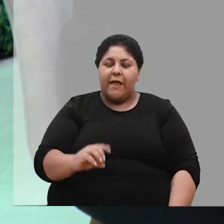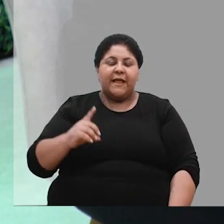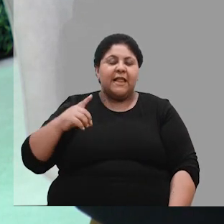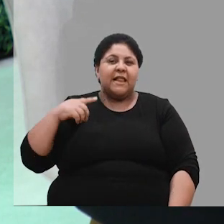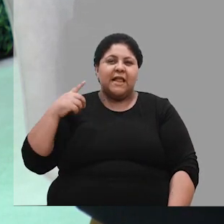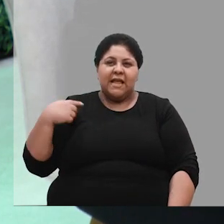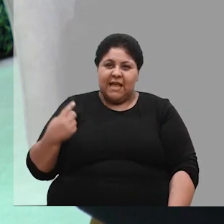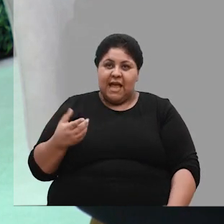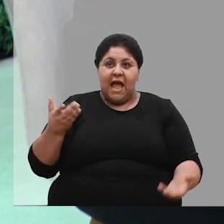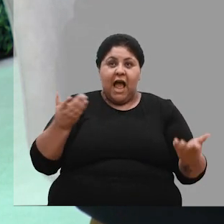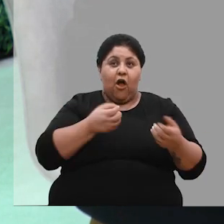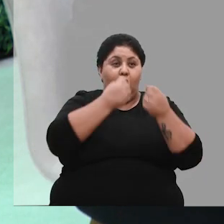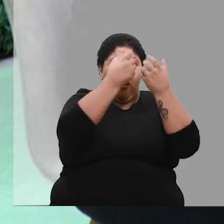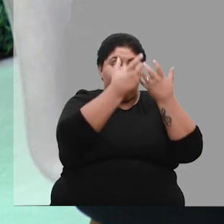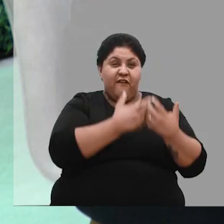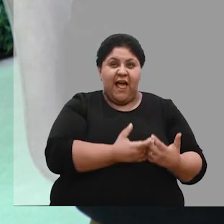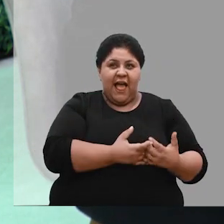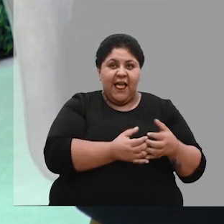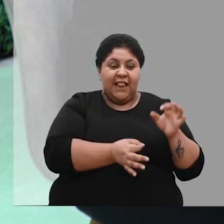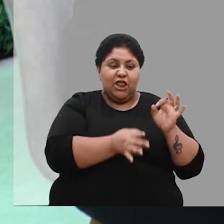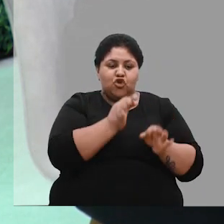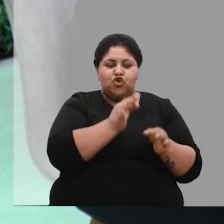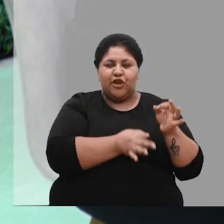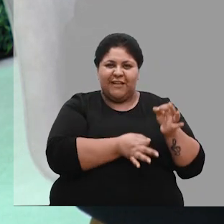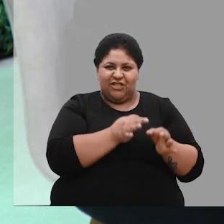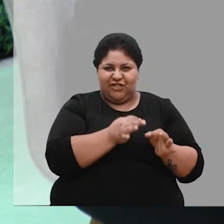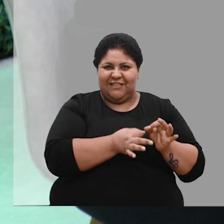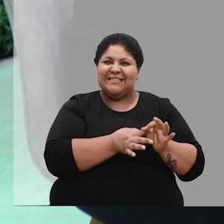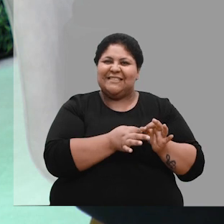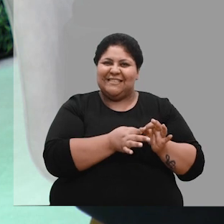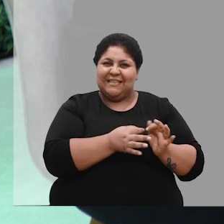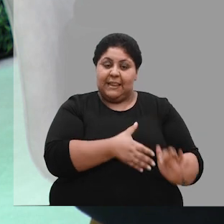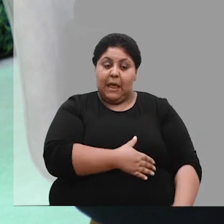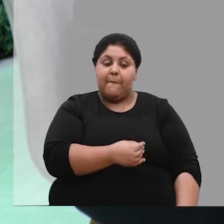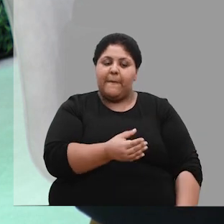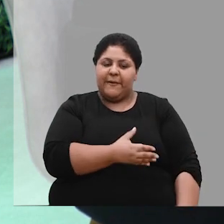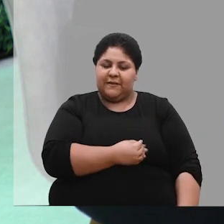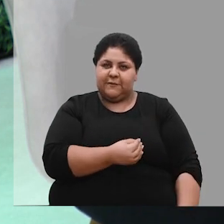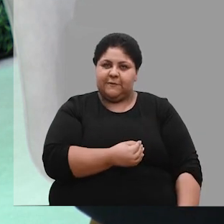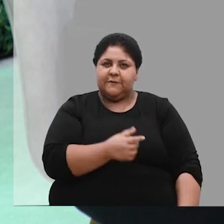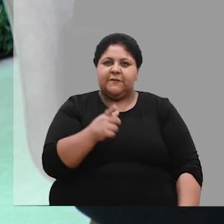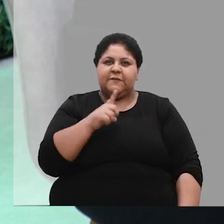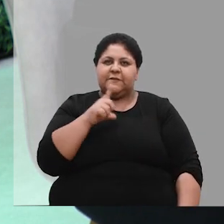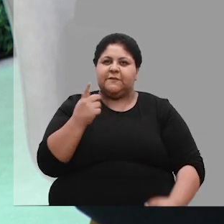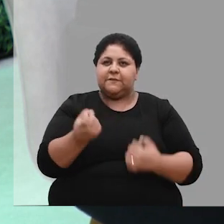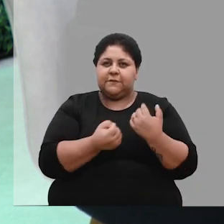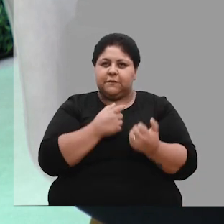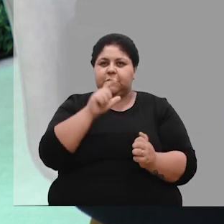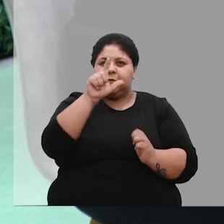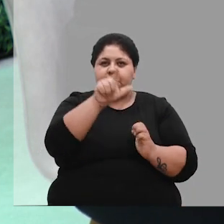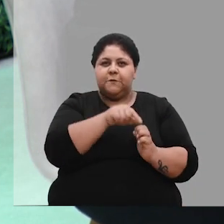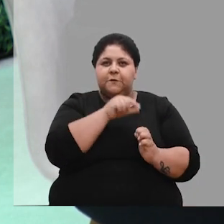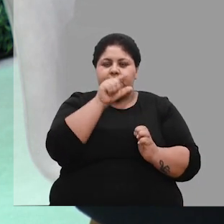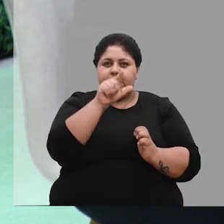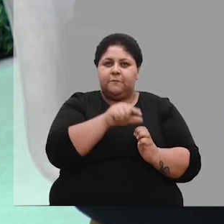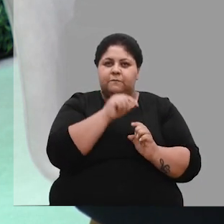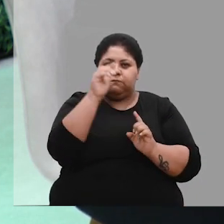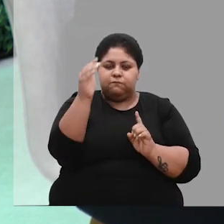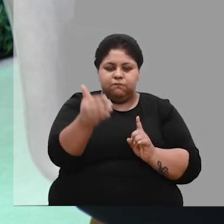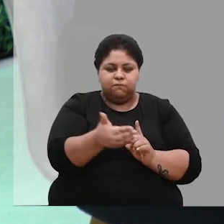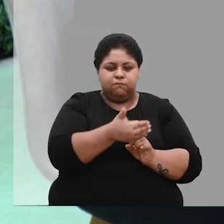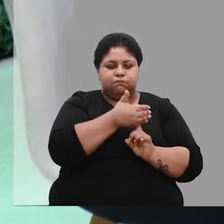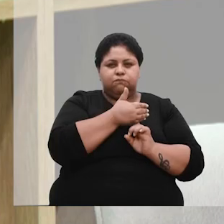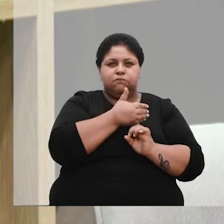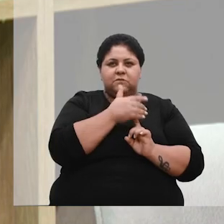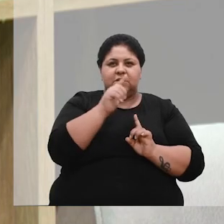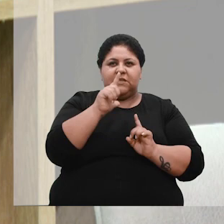Luana, advogada. Vamos levar lá para o lado judiciário, Jurídico do negócio, o jurídico, essa parte da amamentação. Existem algumas empresas